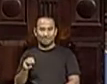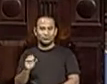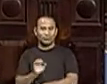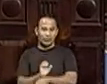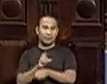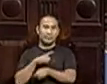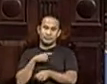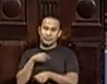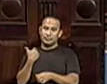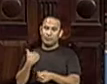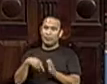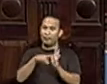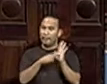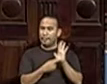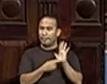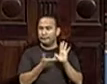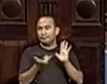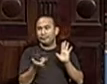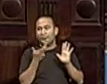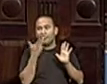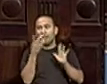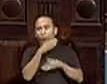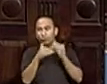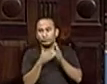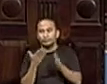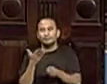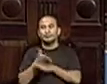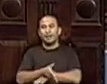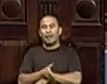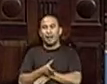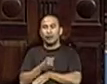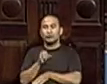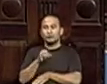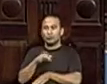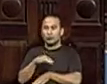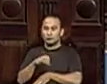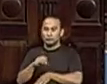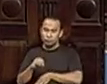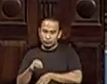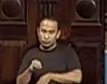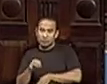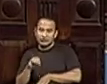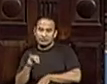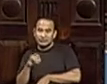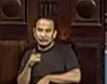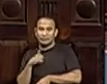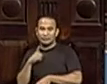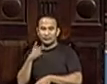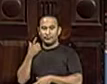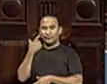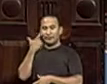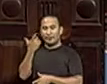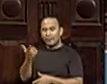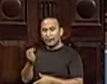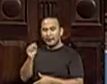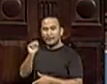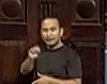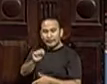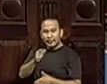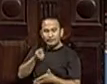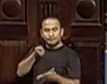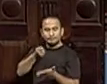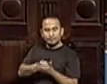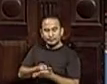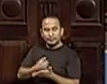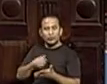para esses consórcios em todos os sentidos. Ele tem que entrar como sócio para, inclusive, se tiver que penalizar